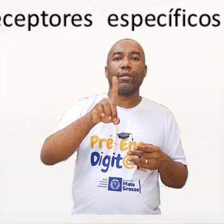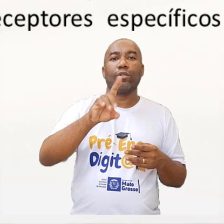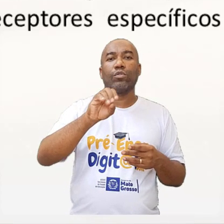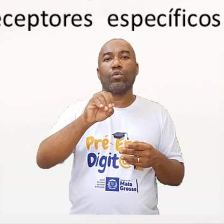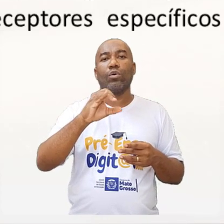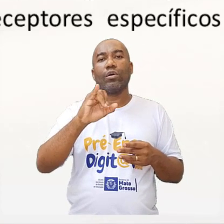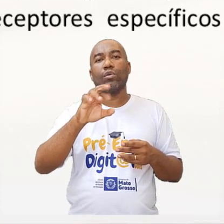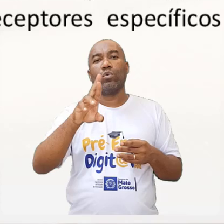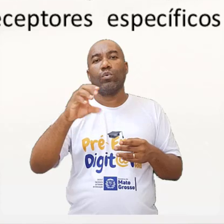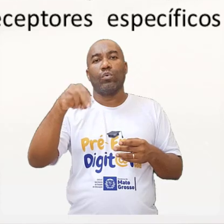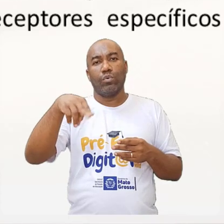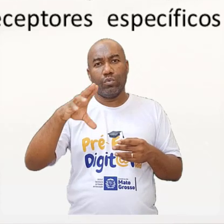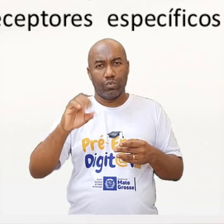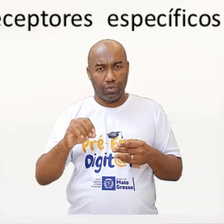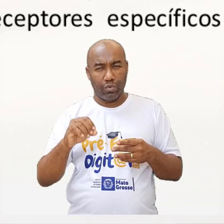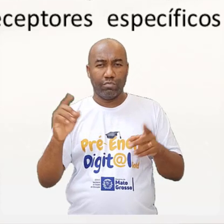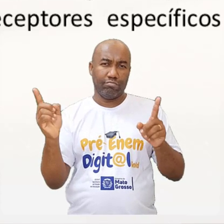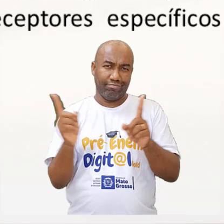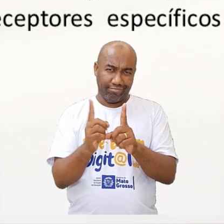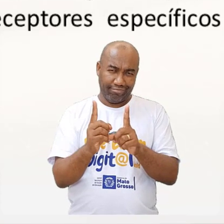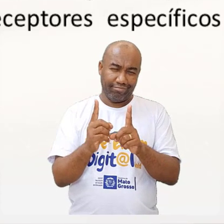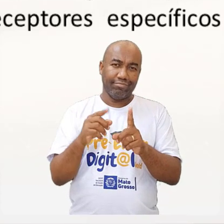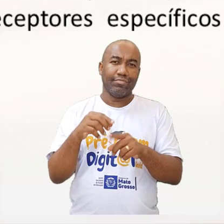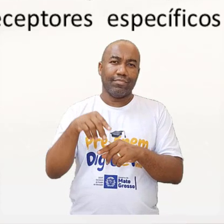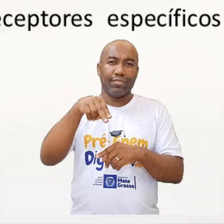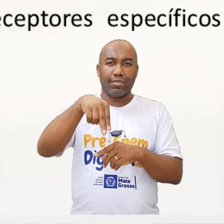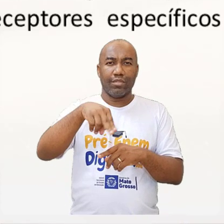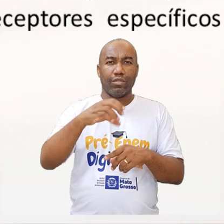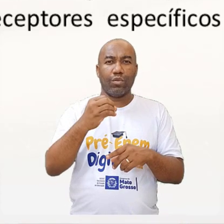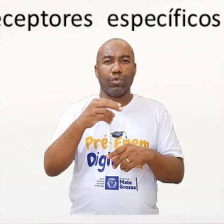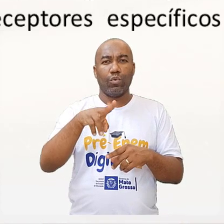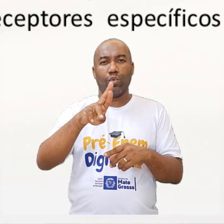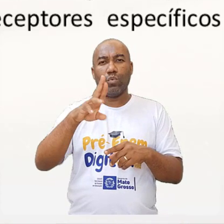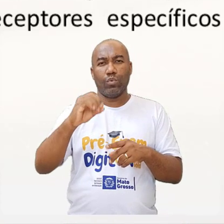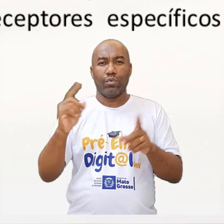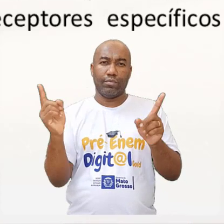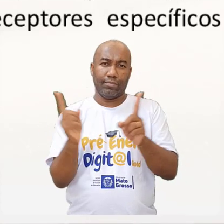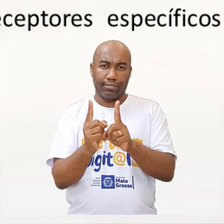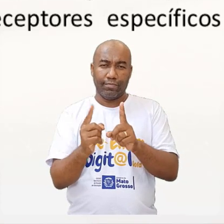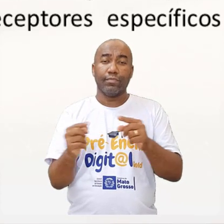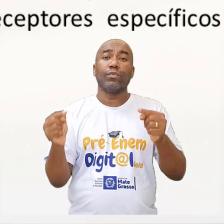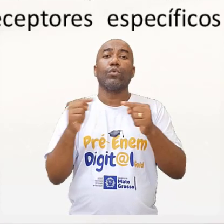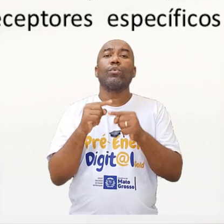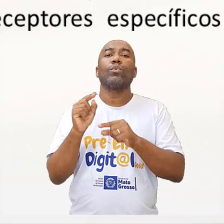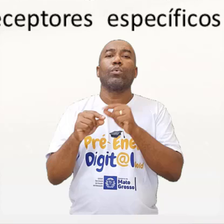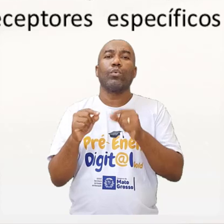endocrinologista virou endócrino, o neurologista neuro e assim por diante. Então, o termo